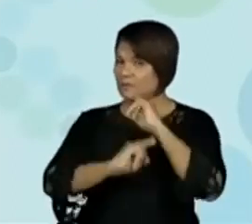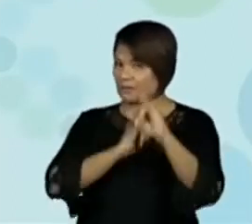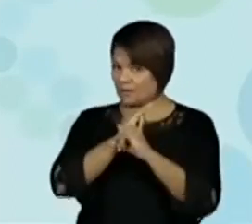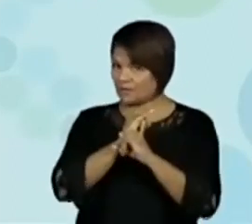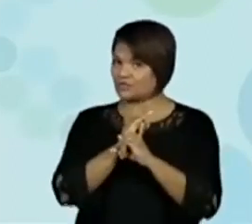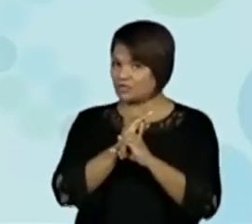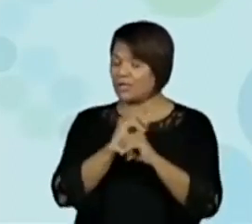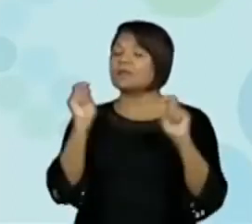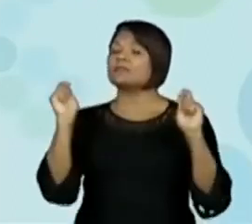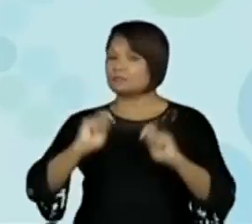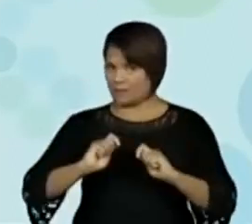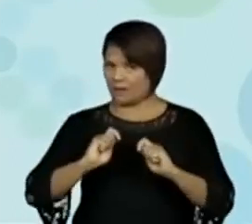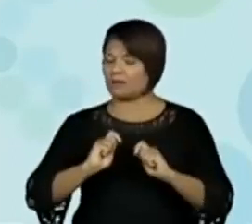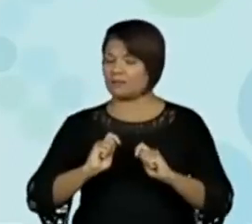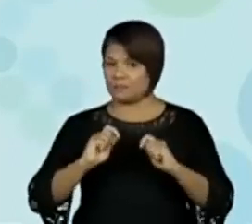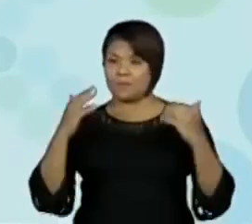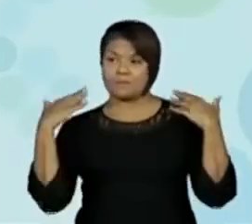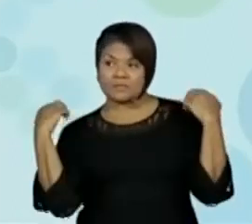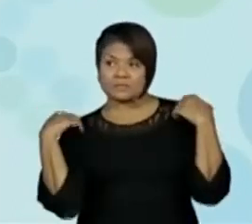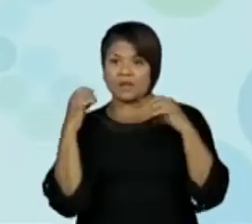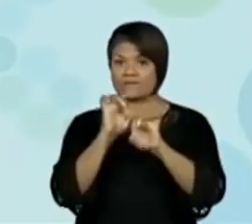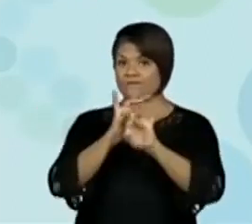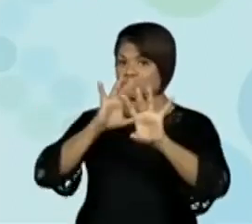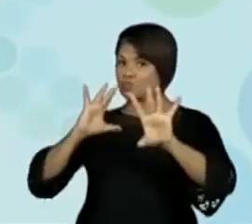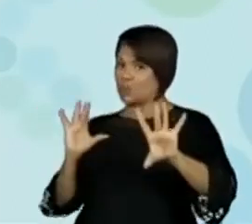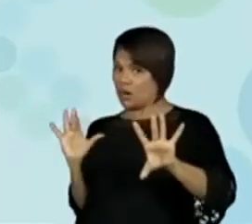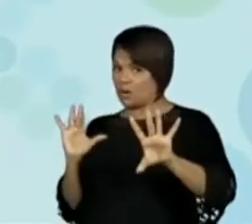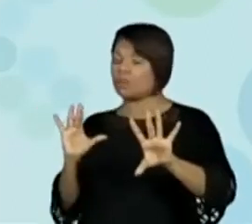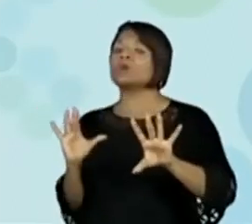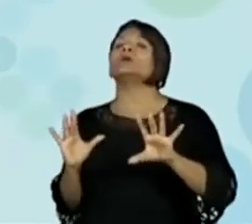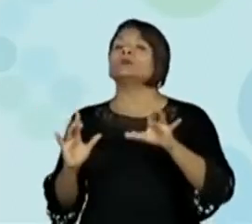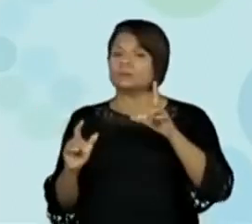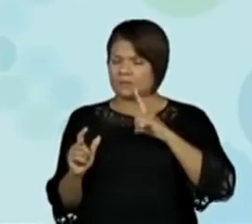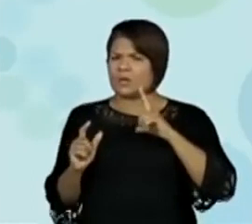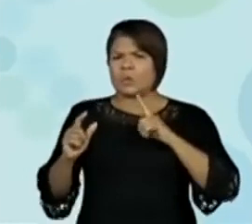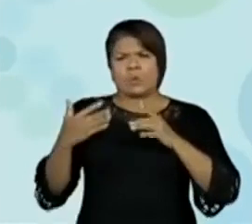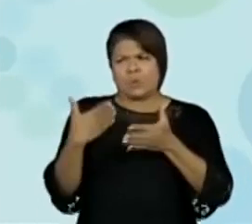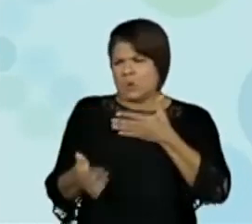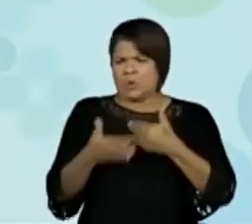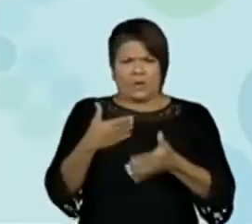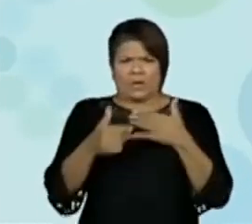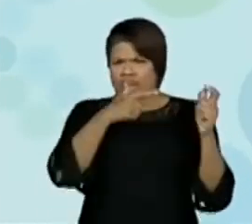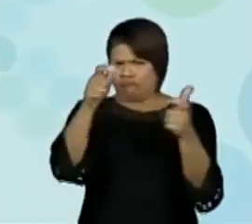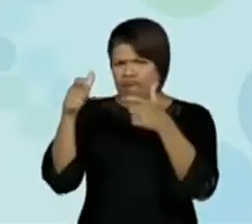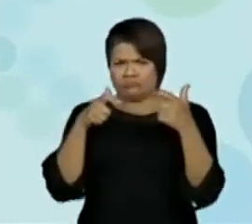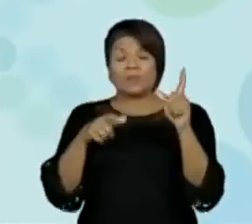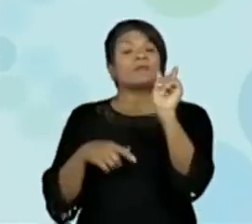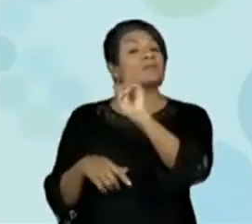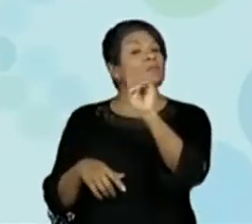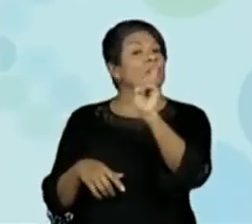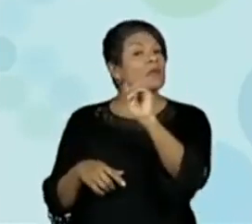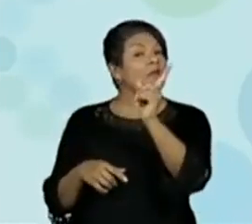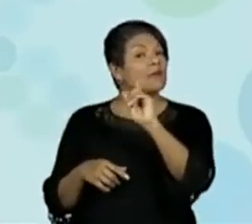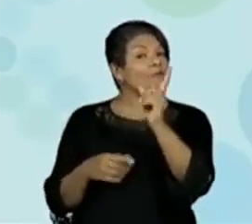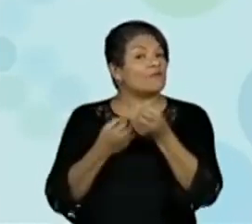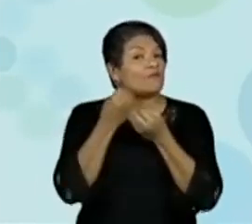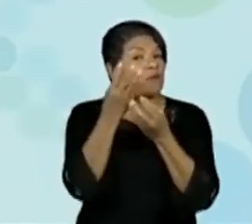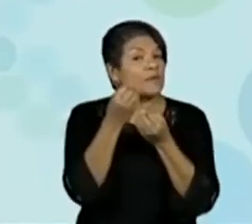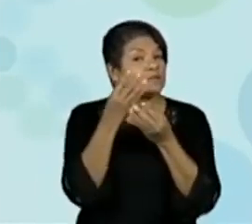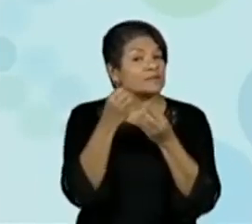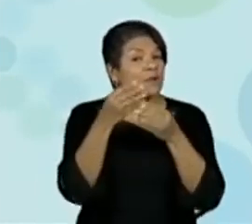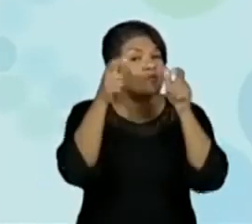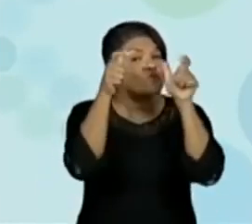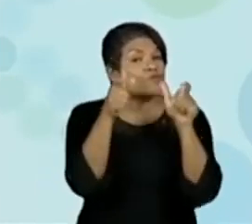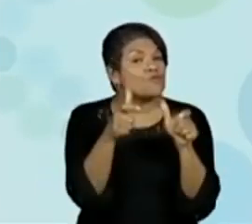de um passeio virtual e estou falando um passeio virtual para qualquer canto? Não, a notícia já está me delimitando. Ó, qual é o espaço